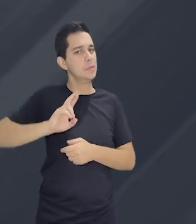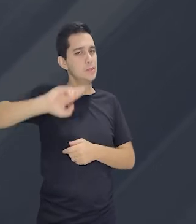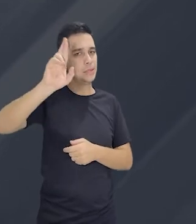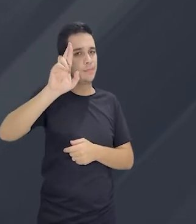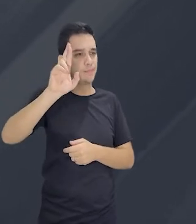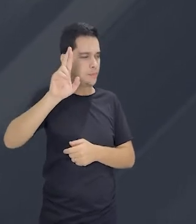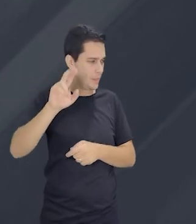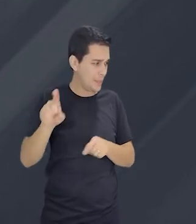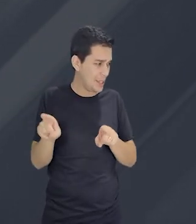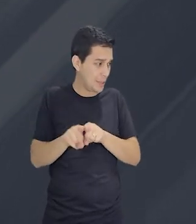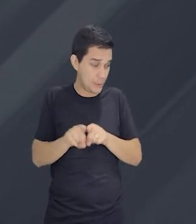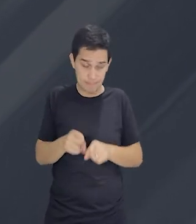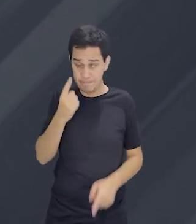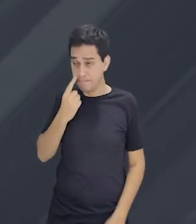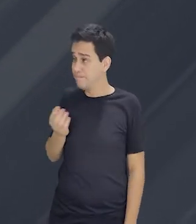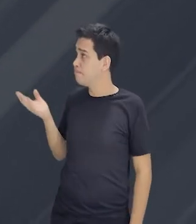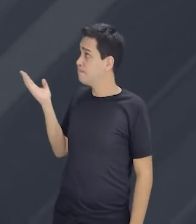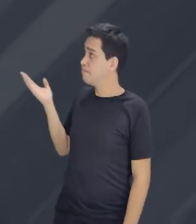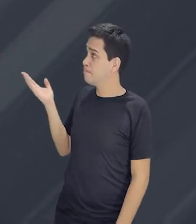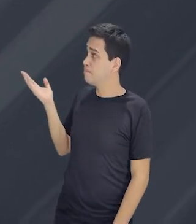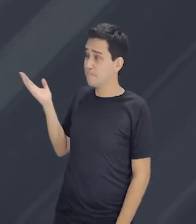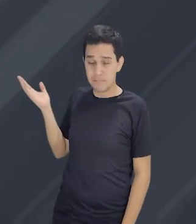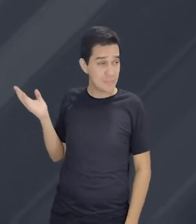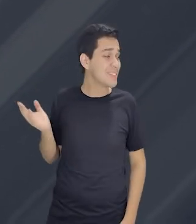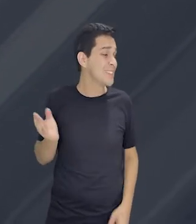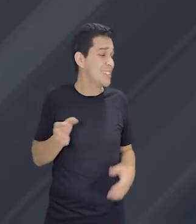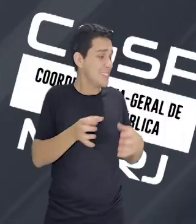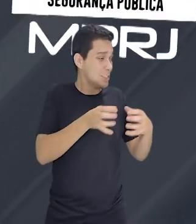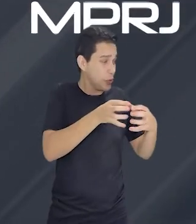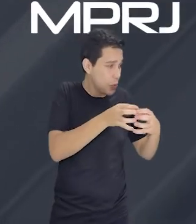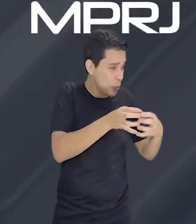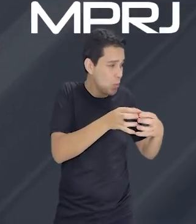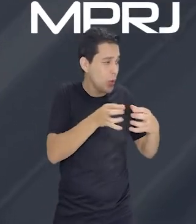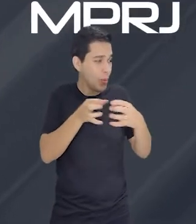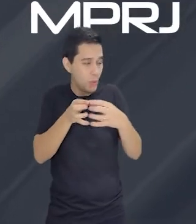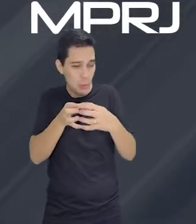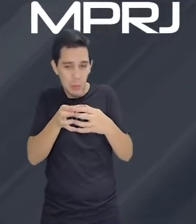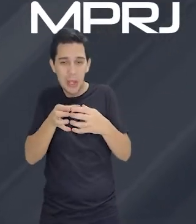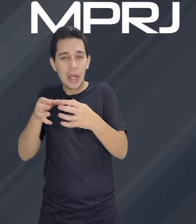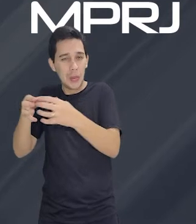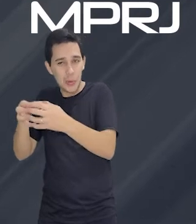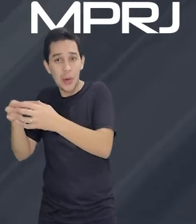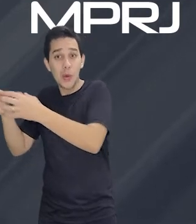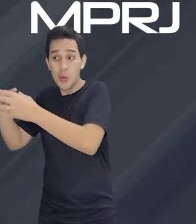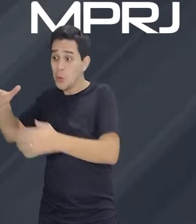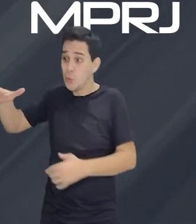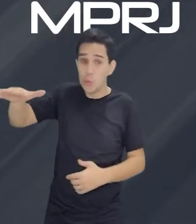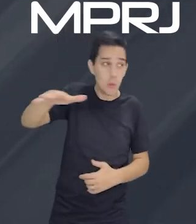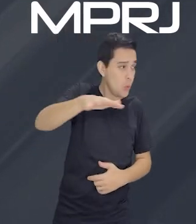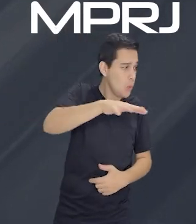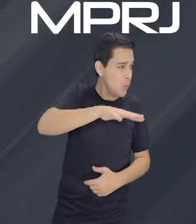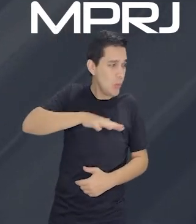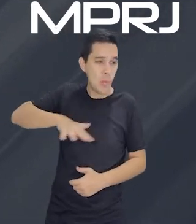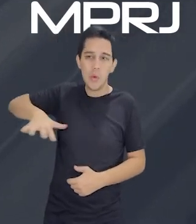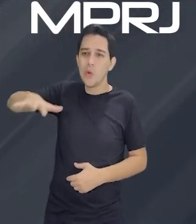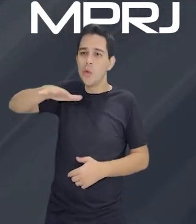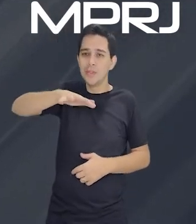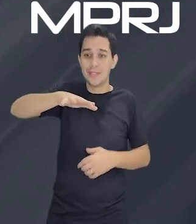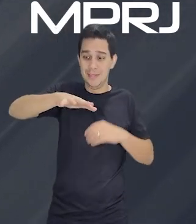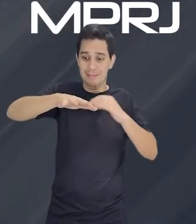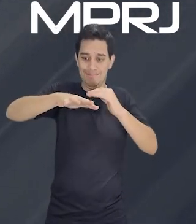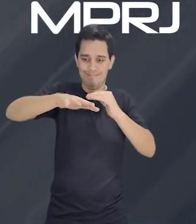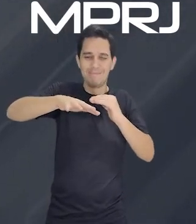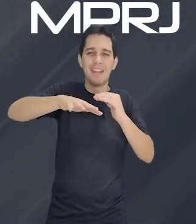Núcleo de Articulação e Integração, o NAI, e a Coordenadoria Geral de Segurança Pública, que é uma coordenadoria que foi